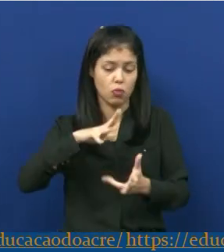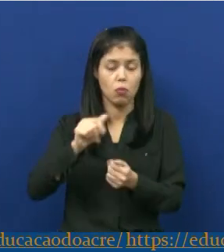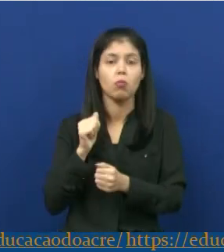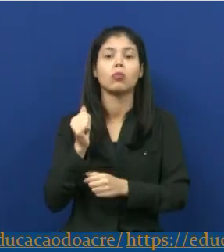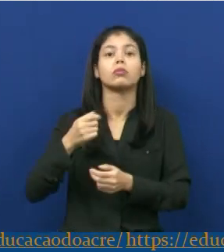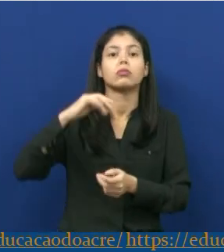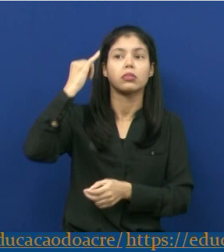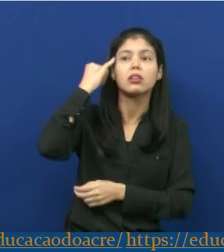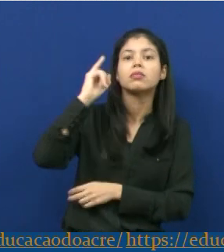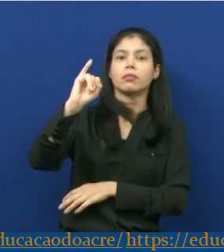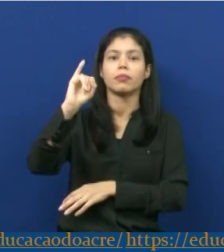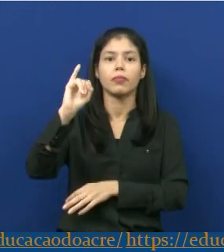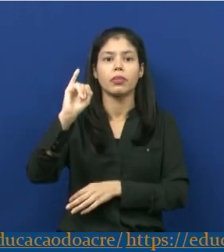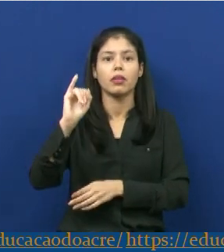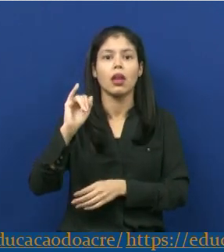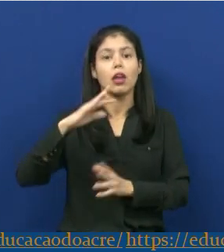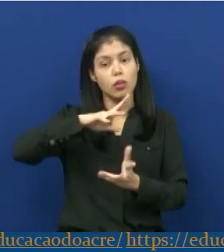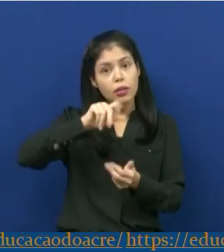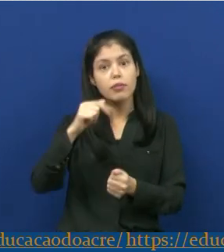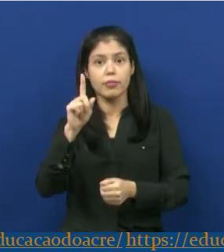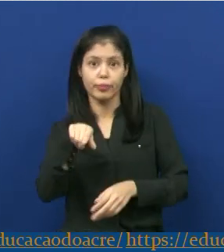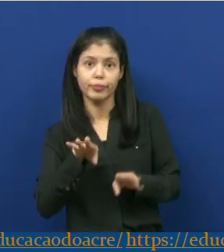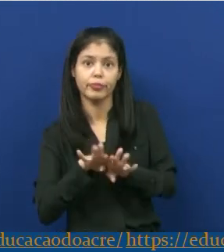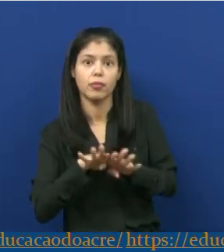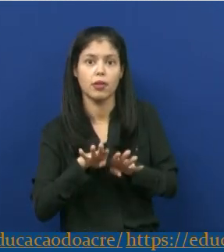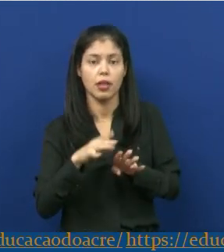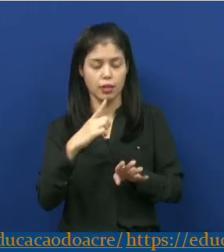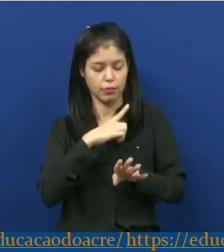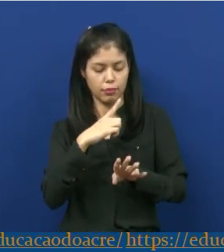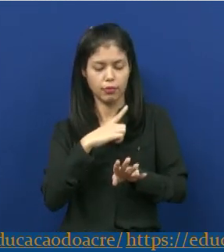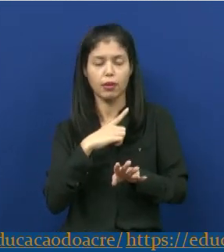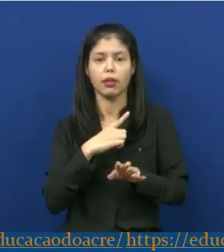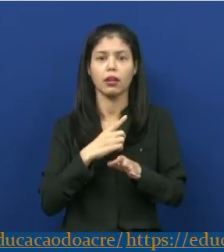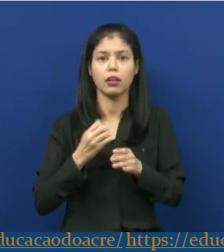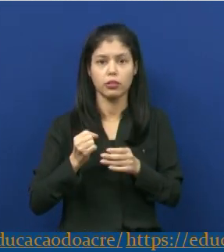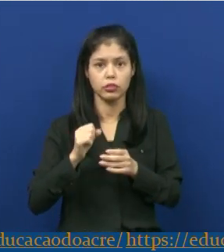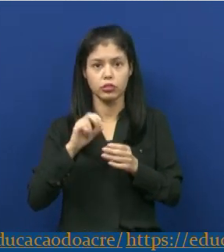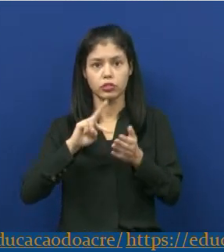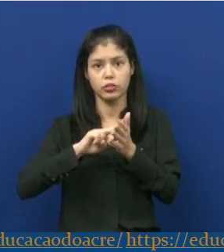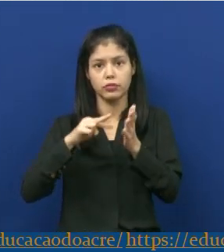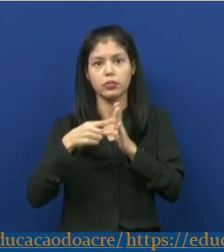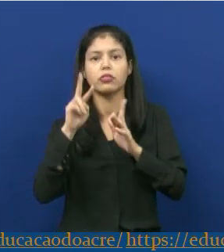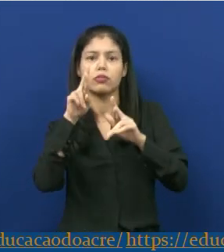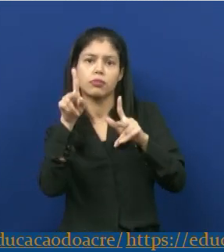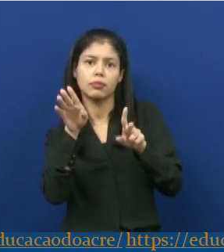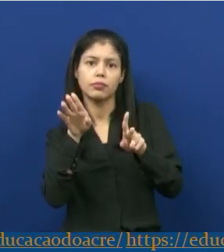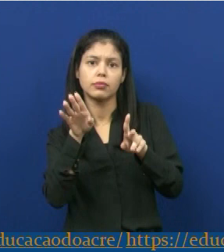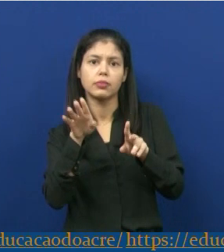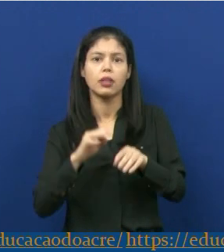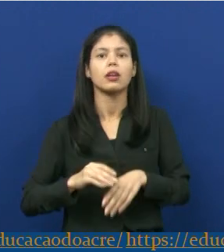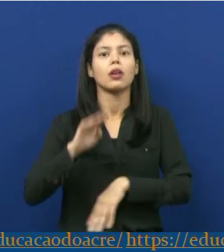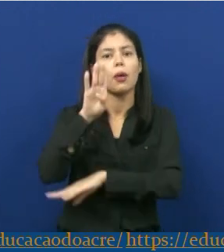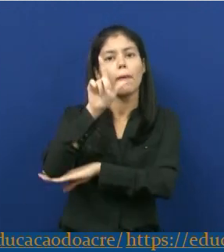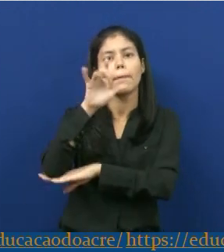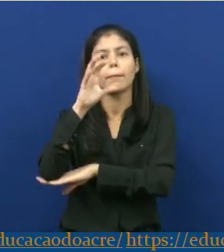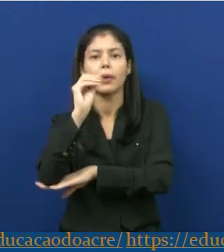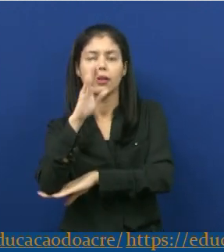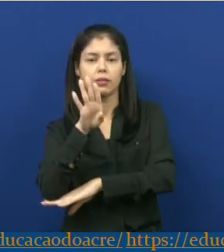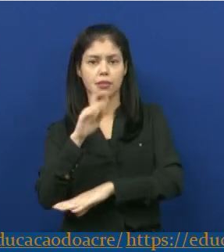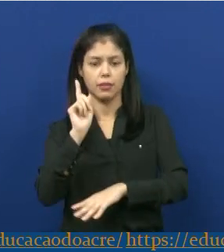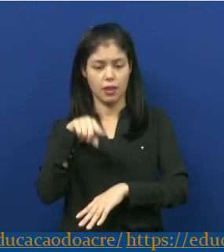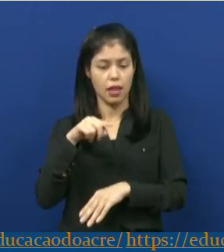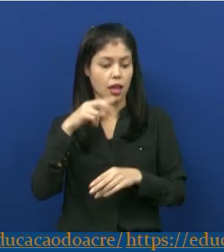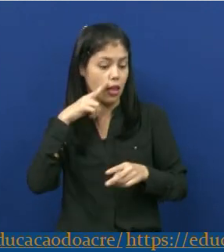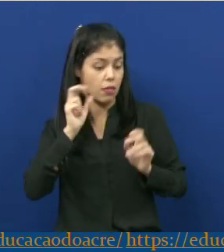nesse mundo, as coisas o são em sua essência. E o belo, portanto, ele é enquanto